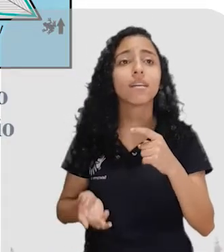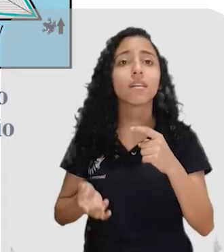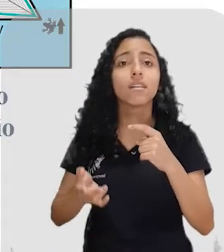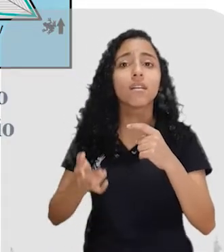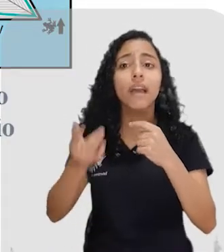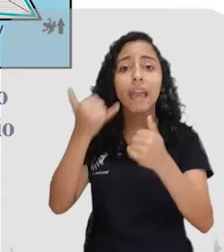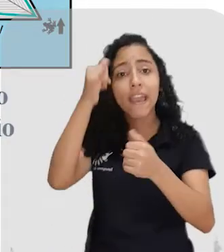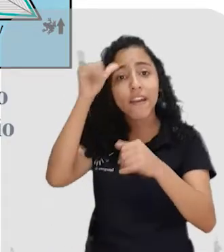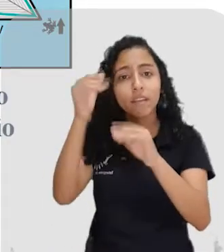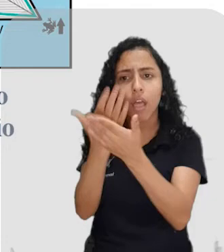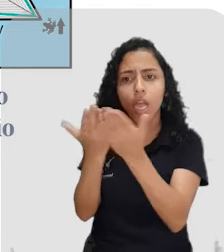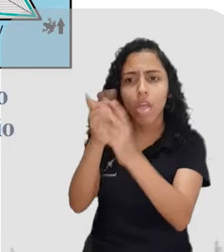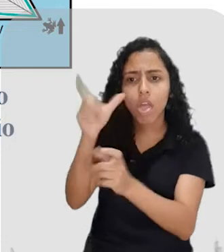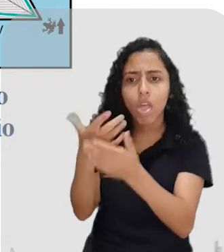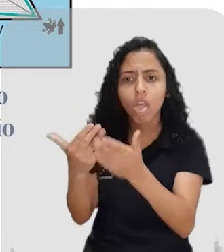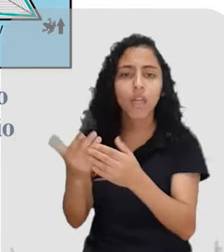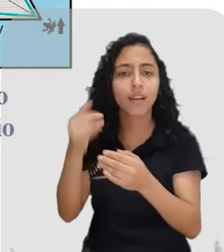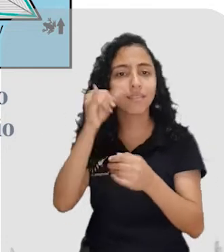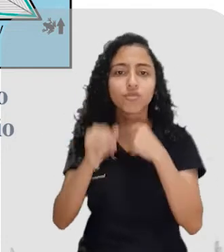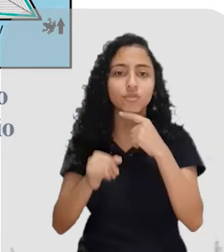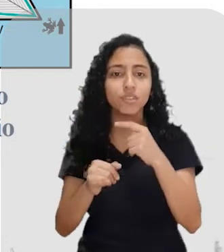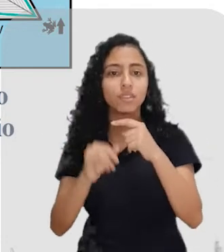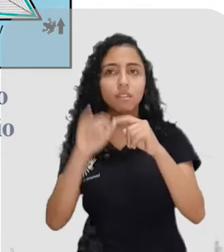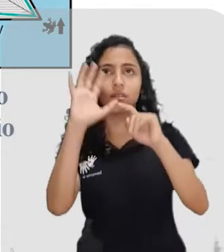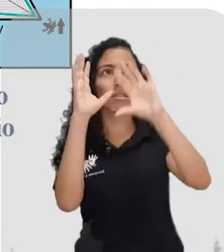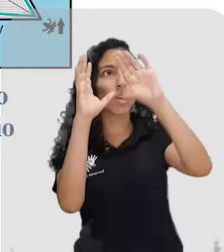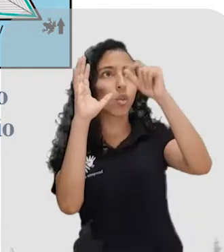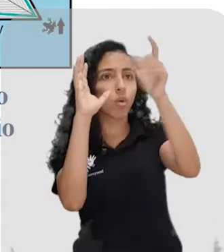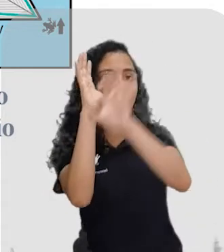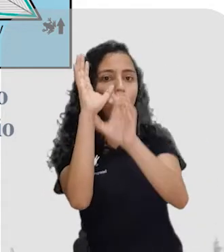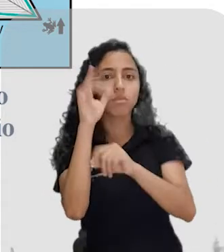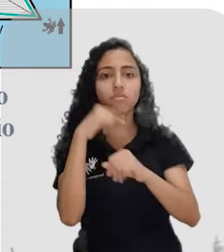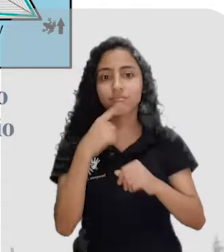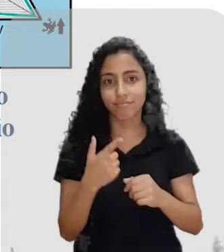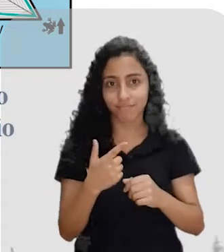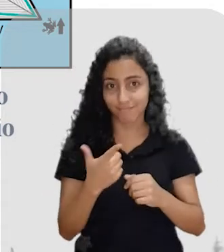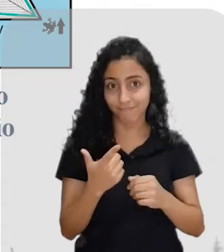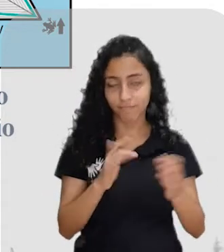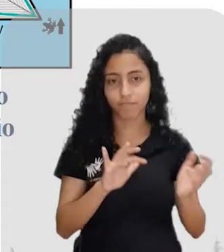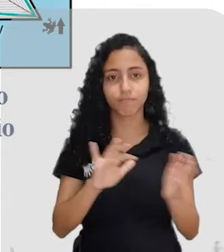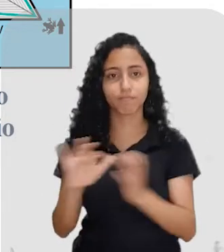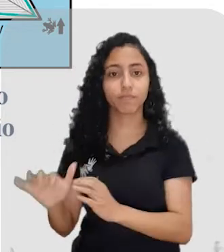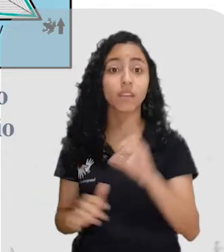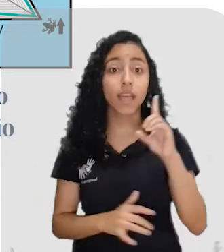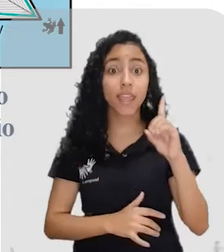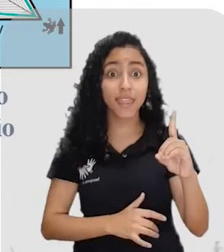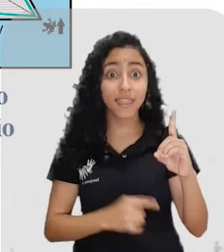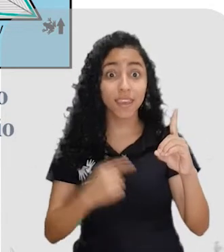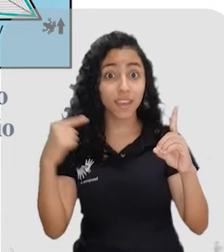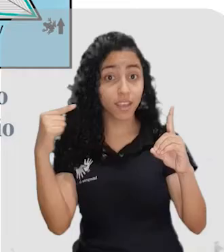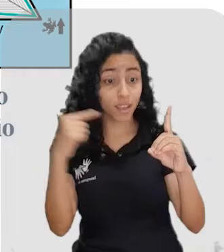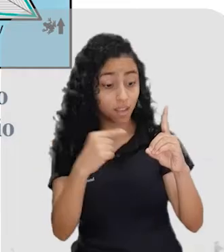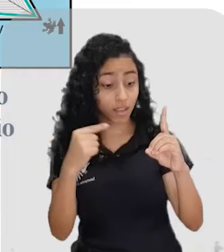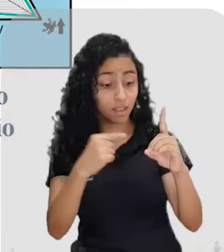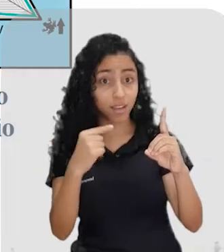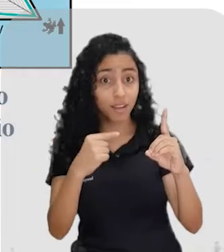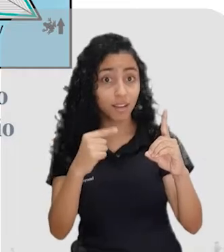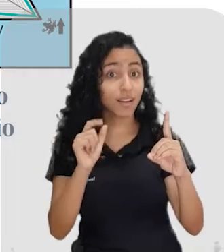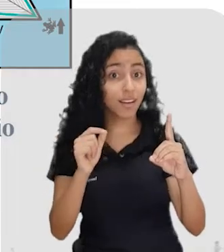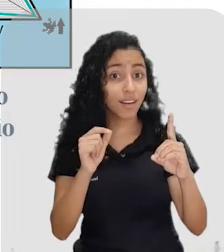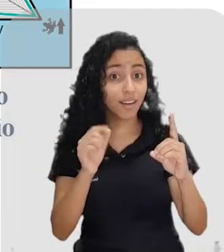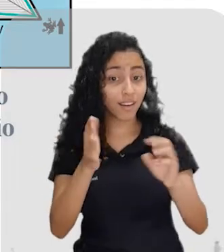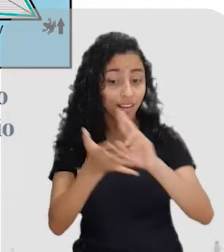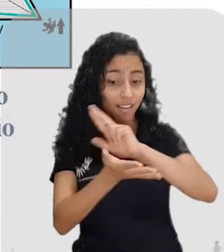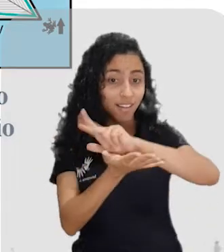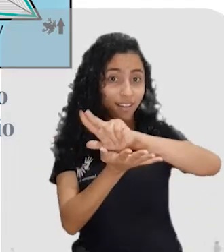vai conseguir nem evitar a perda de espécies e nem sequestrar carbono. E tem o modelo D, que é o modelo chamado multicritério,